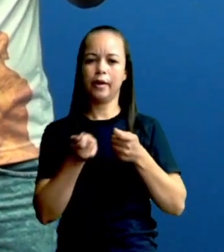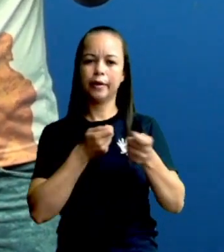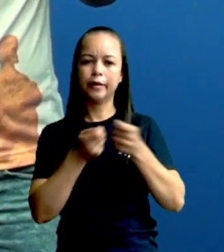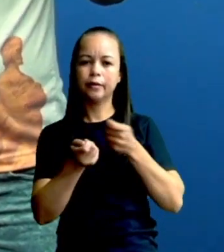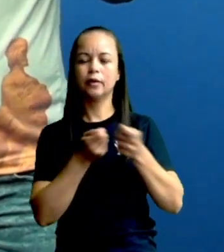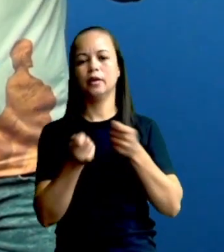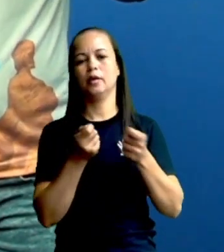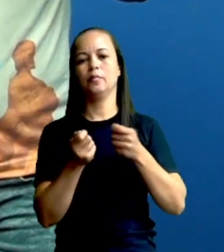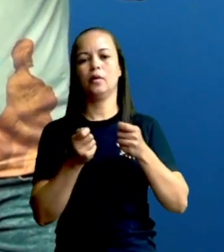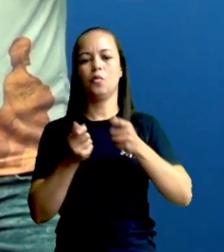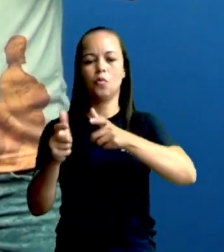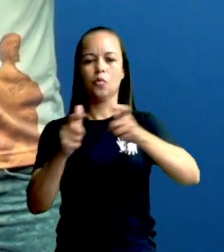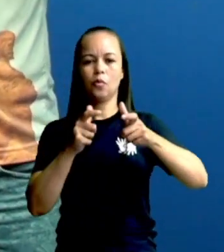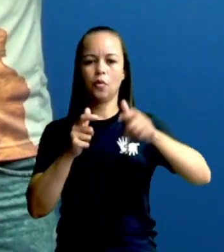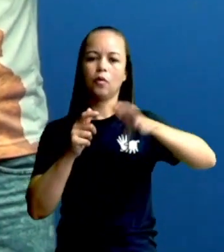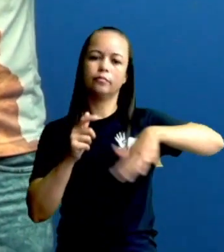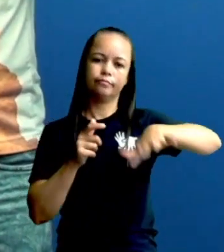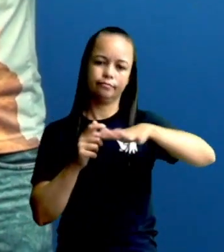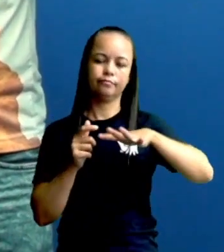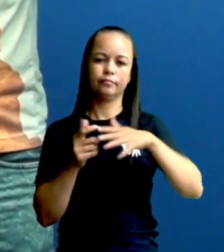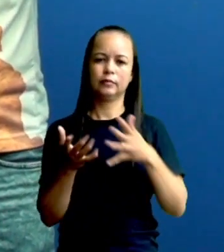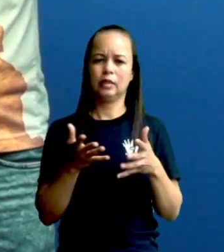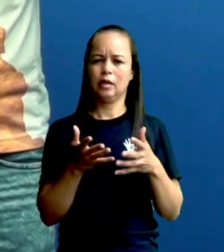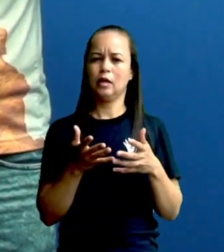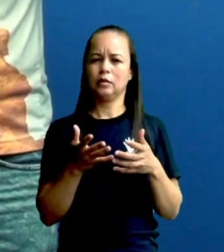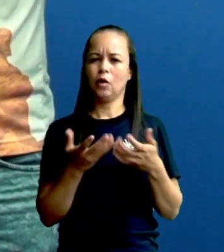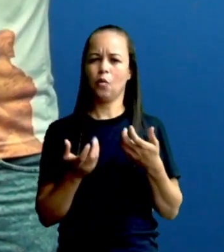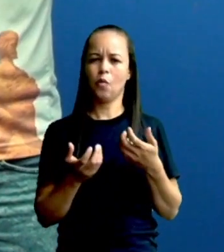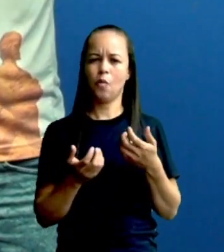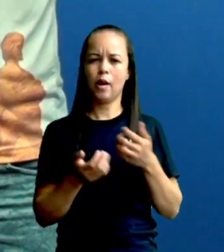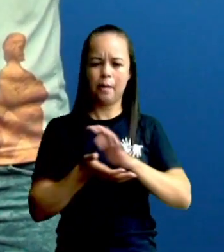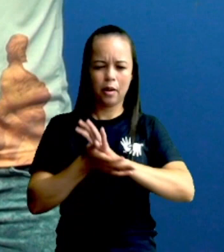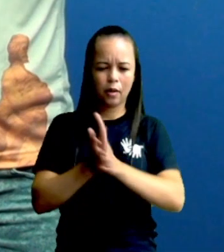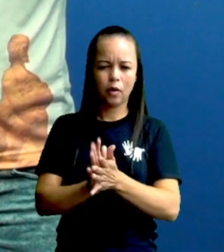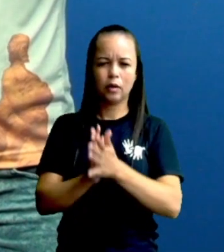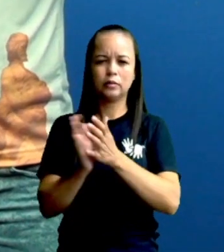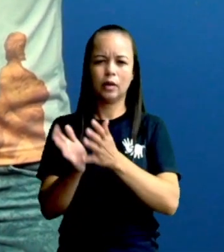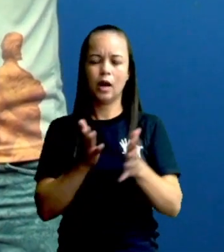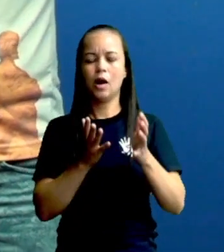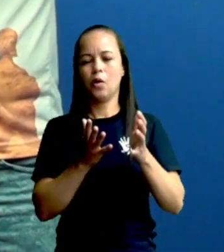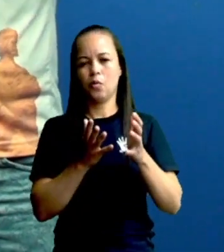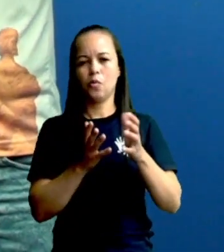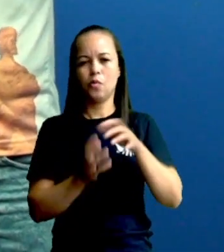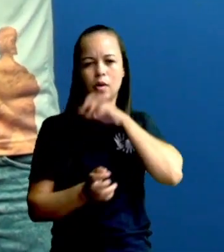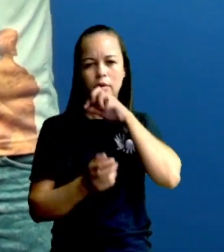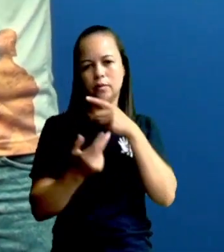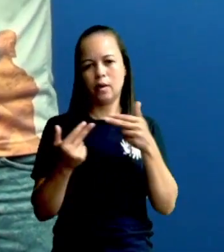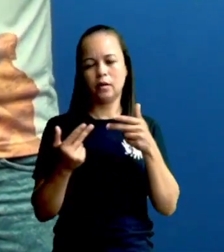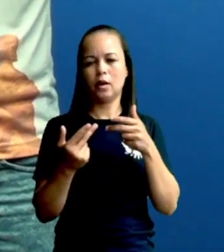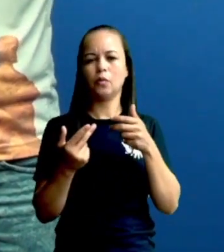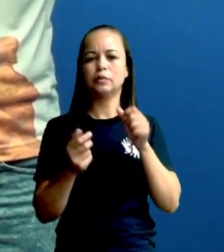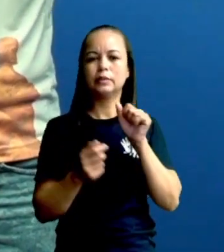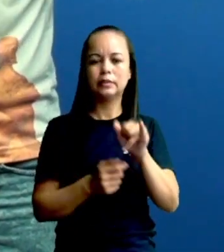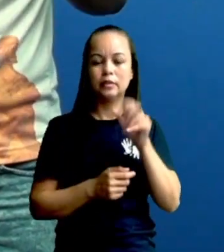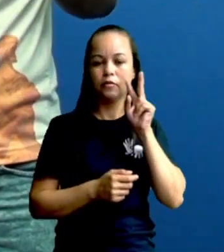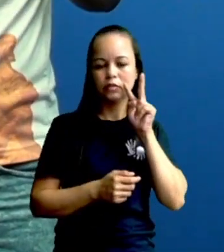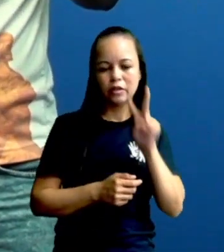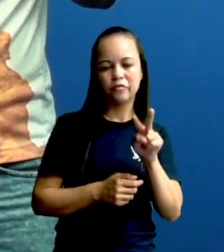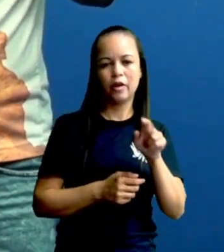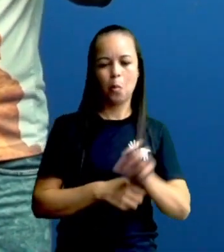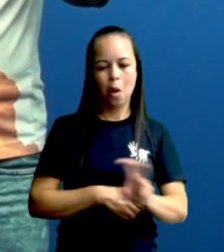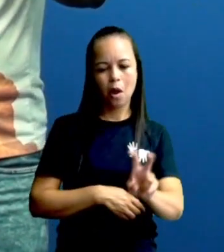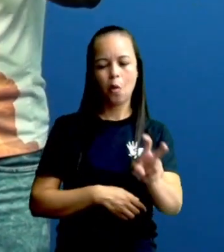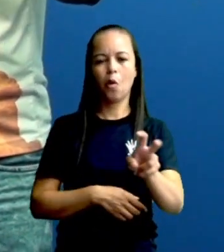área. Portanto, não maltrate os animais. Se você vê uma cobra, chame um corpo de bombeiros para que ele possa ir lá e recolher aquele